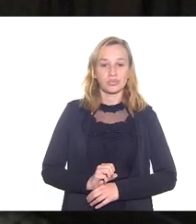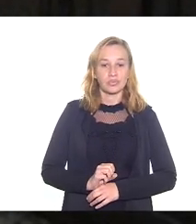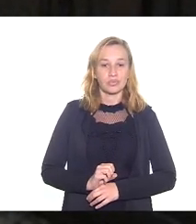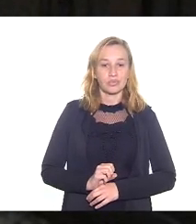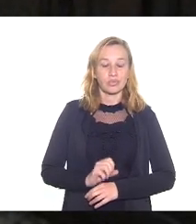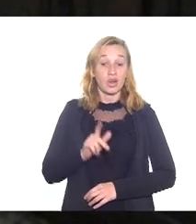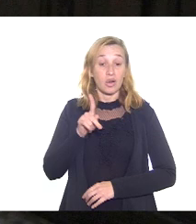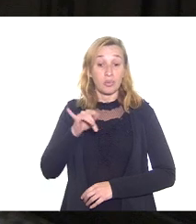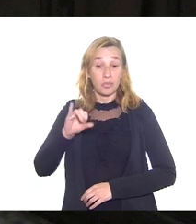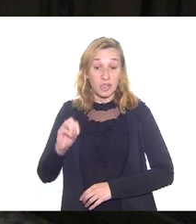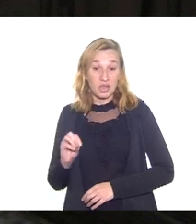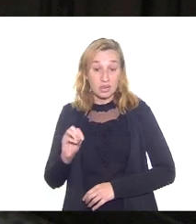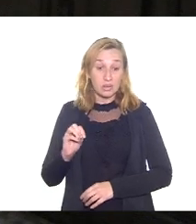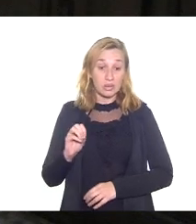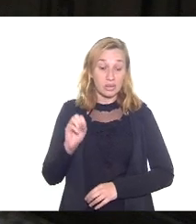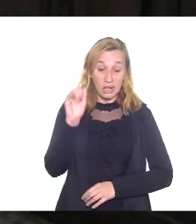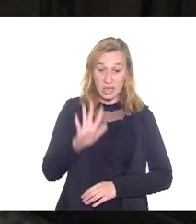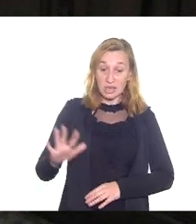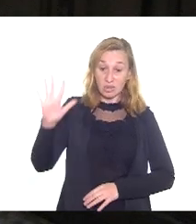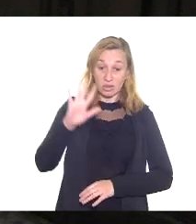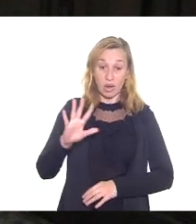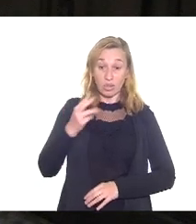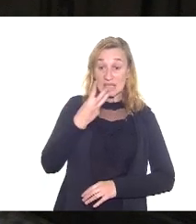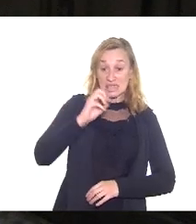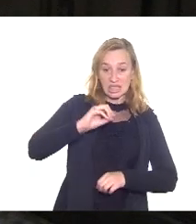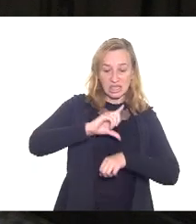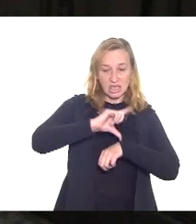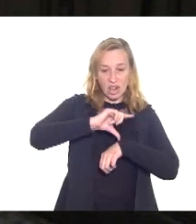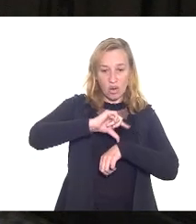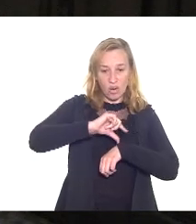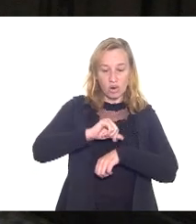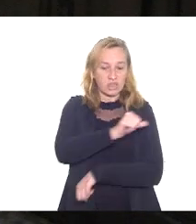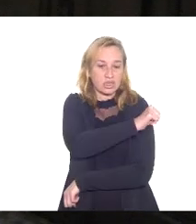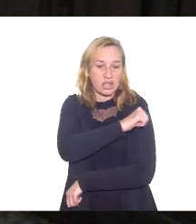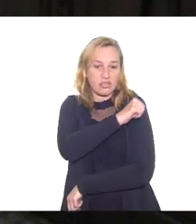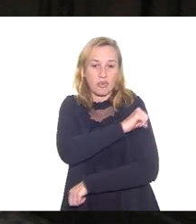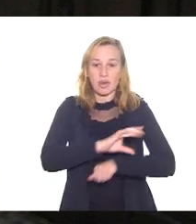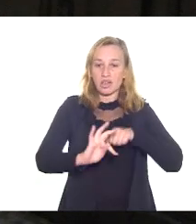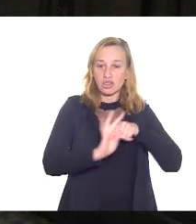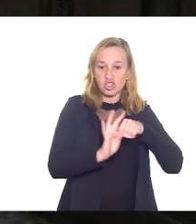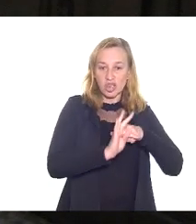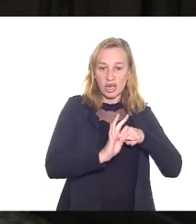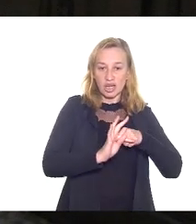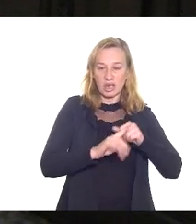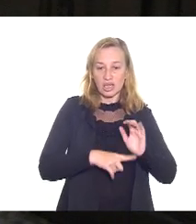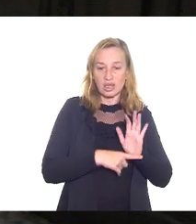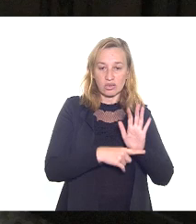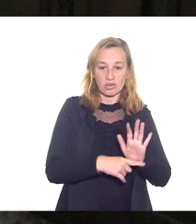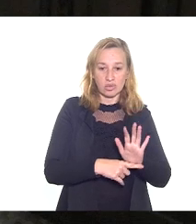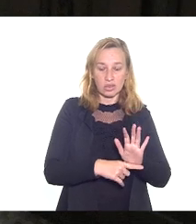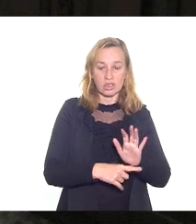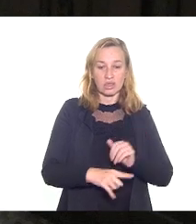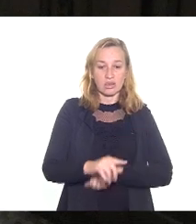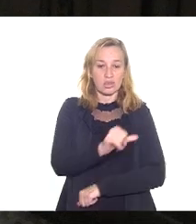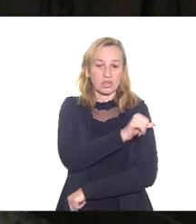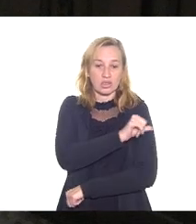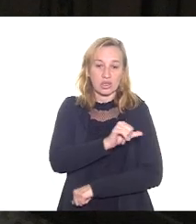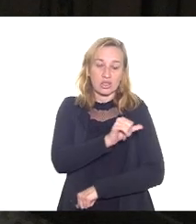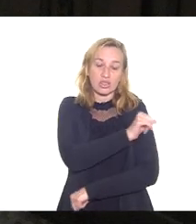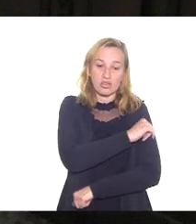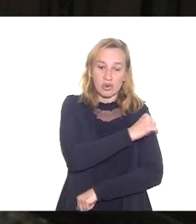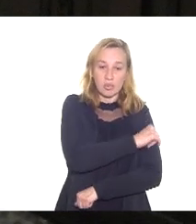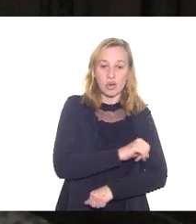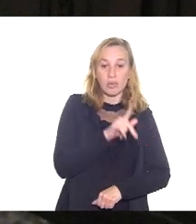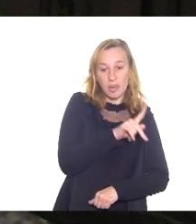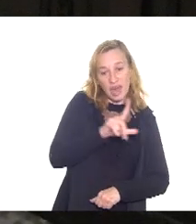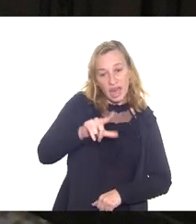piso nacional, jornada de 30 horas, a enfermeiros técnicos e auxiliares de enfermagem, como prevê o